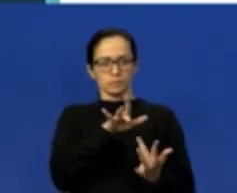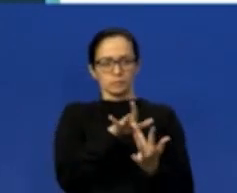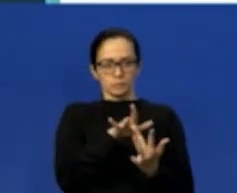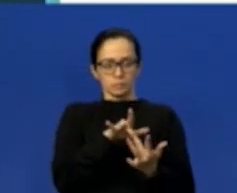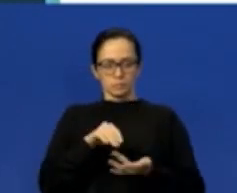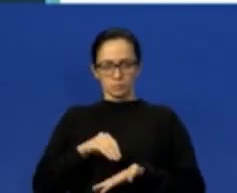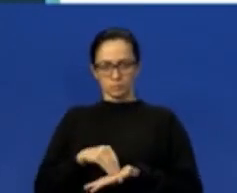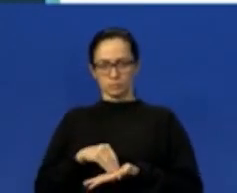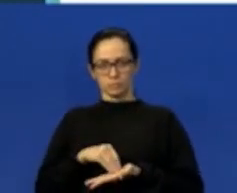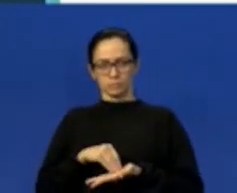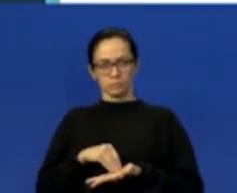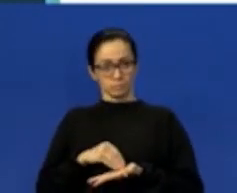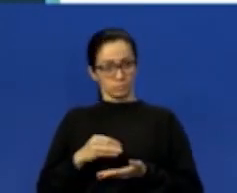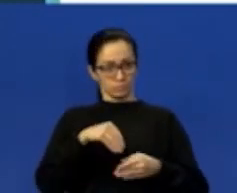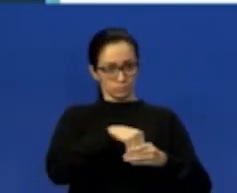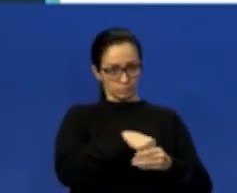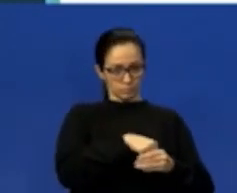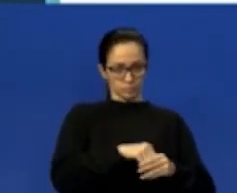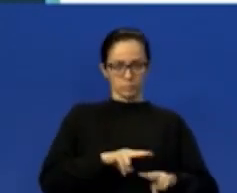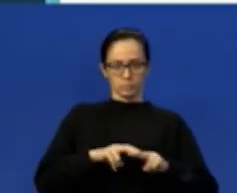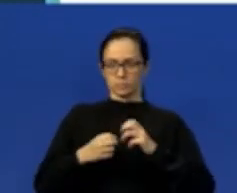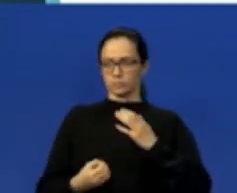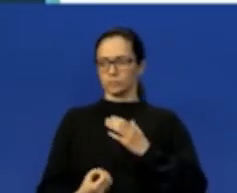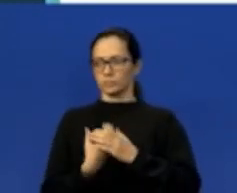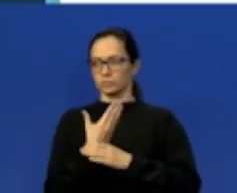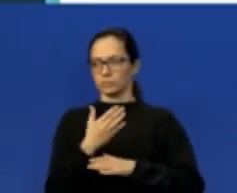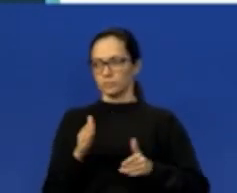Isso provocou nas academias, né,